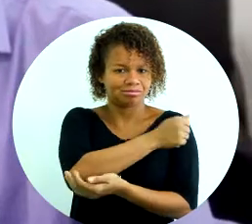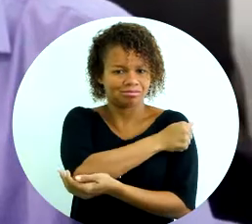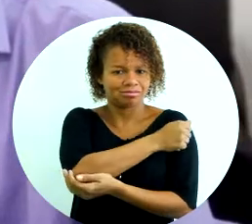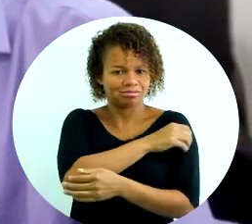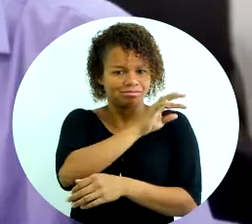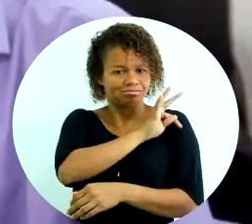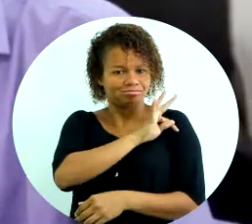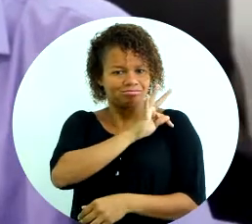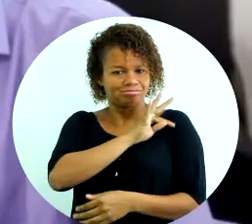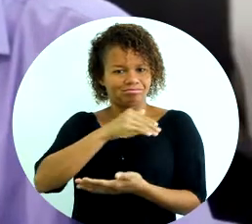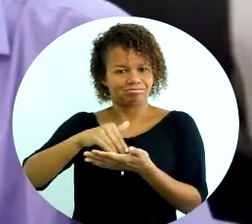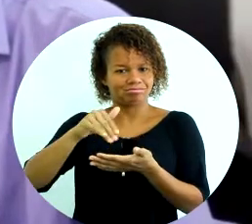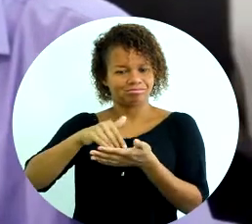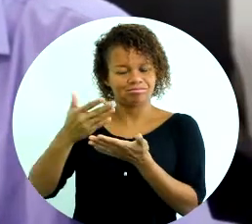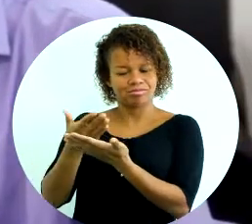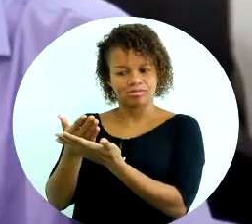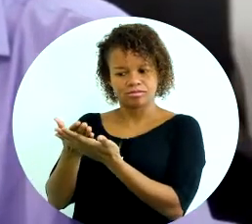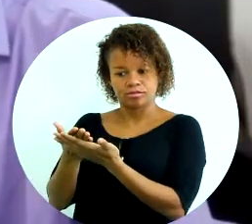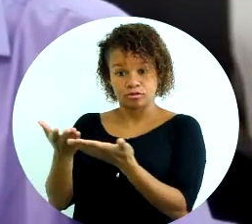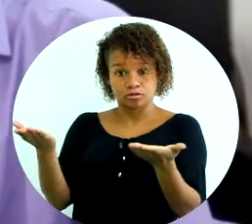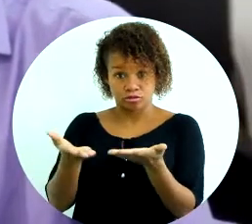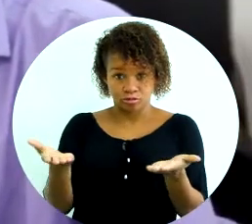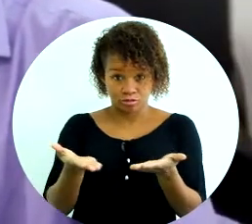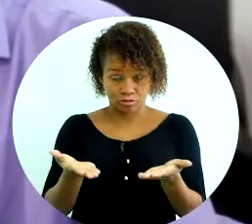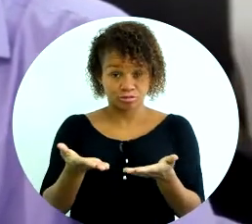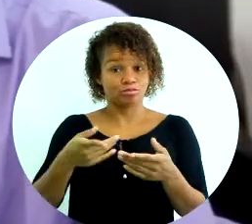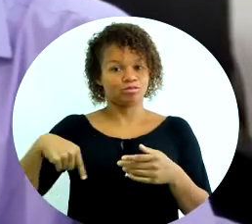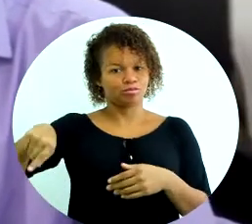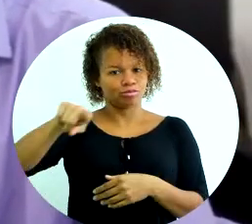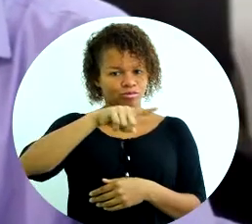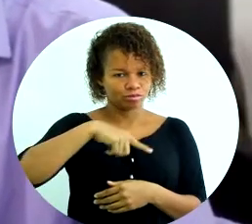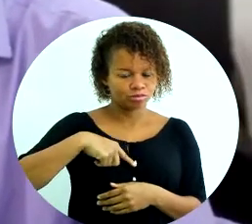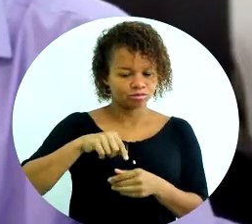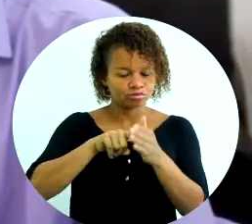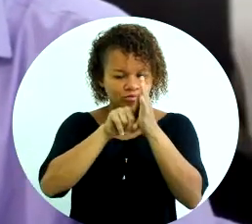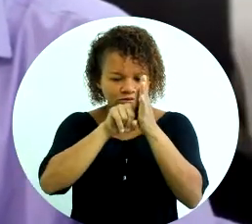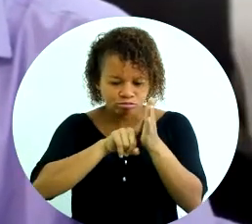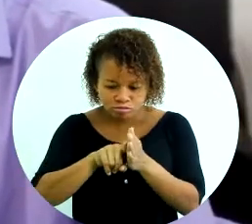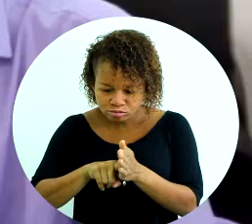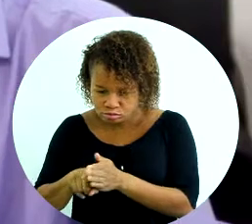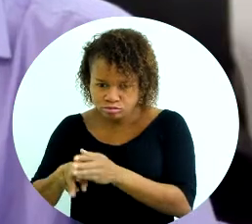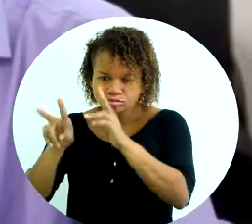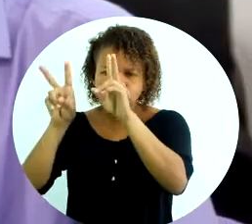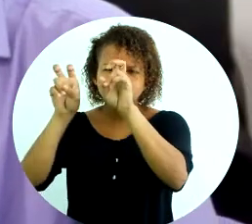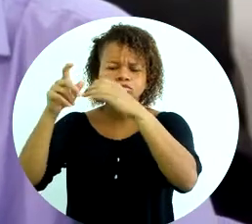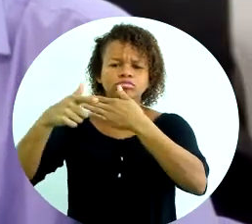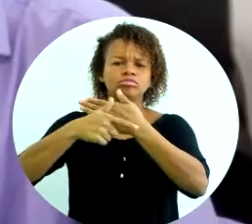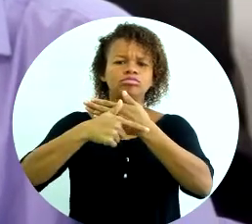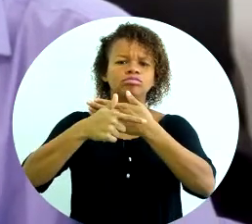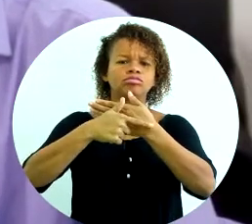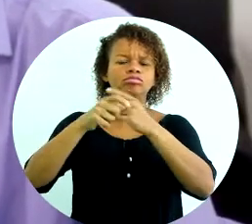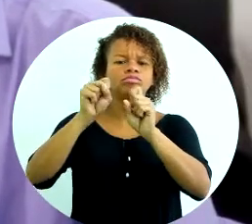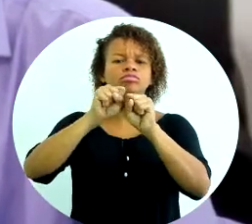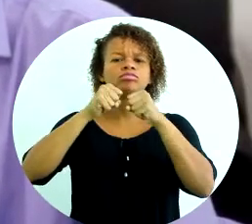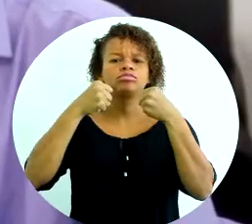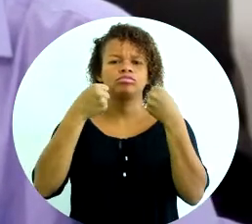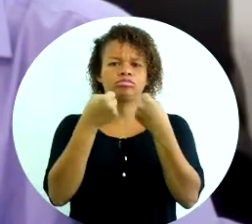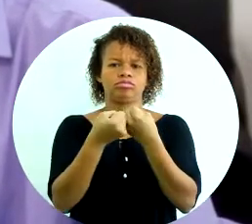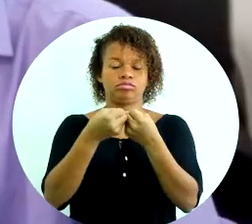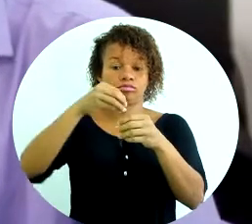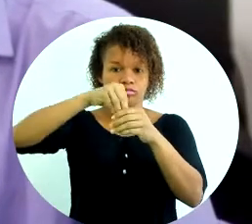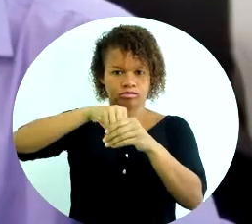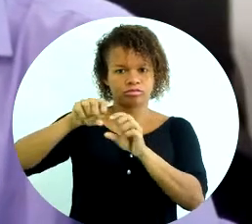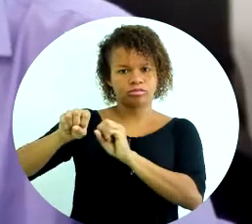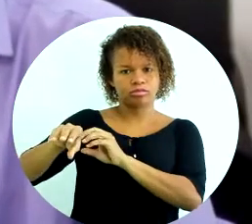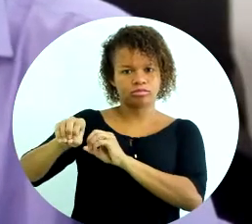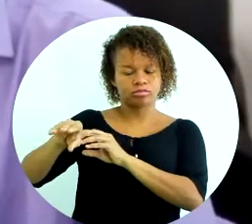Olá, estudantes do curso técnico de secretaria escolar. Nesse módulo, iremos fazer uma análise sobre o papel da